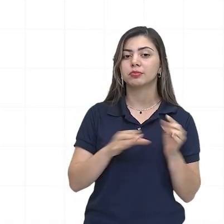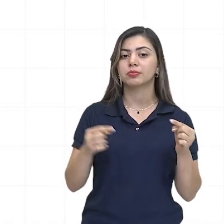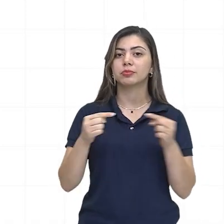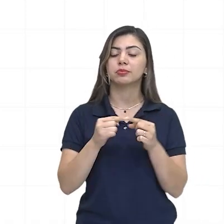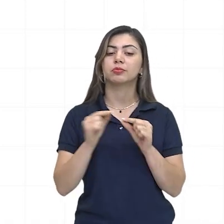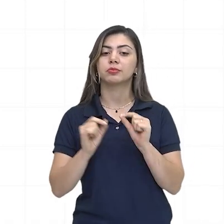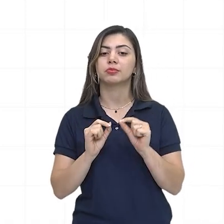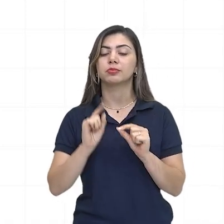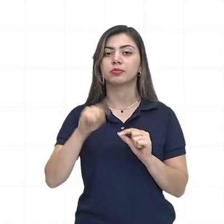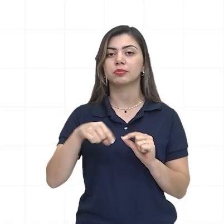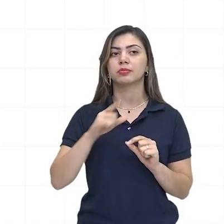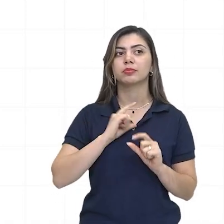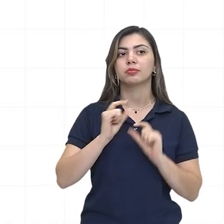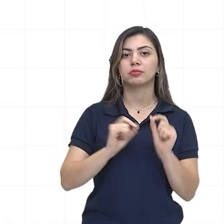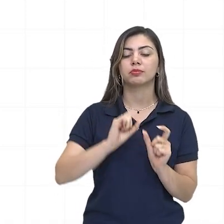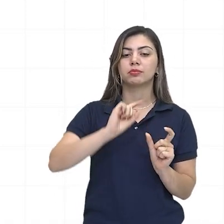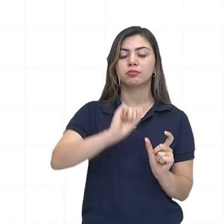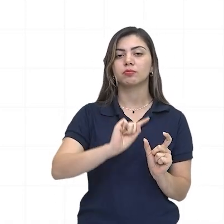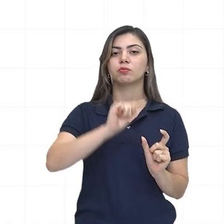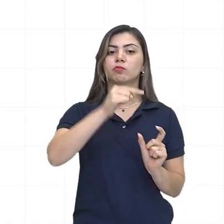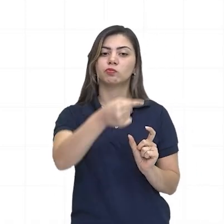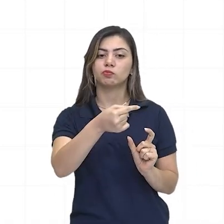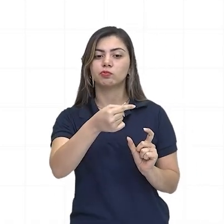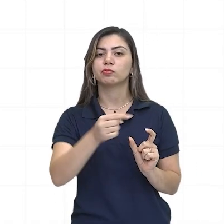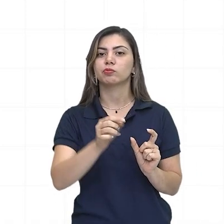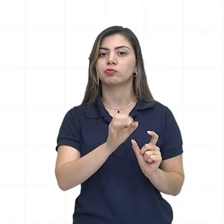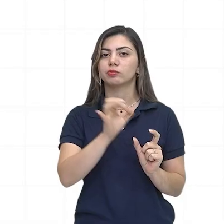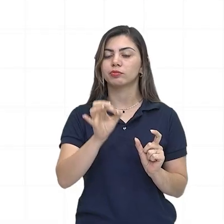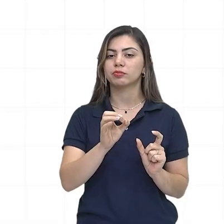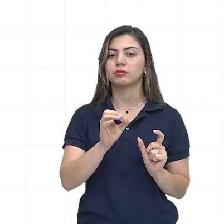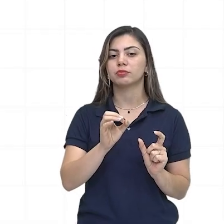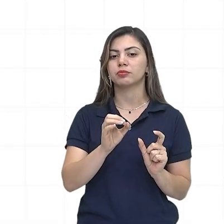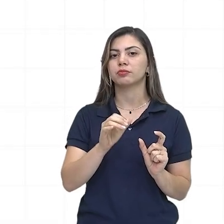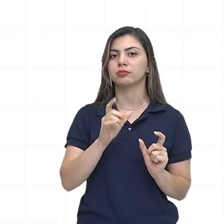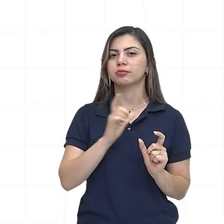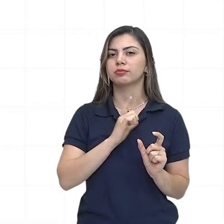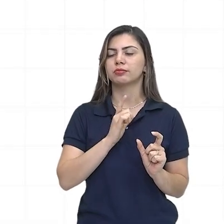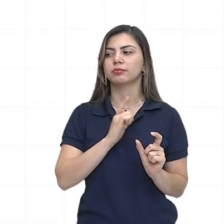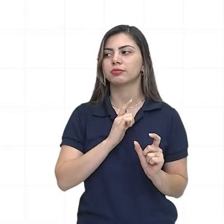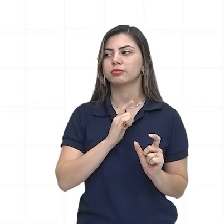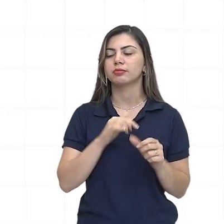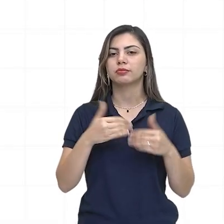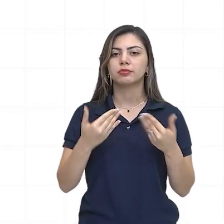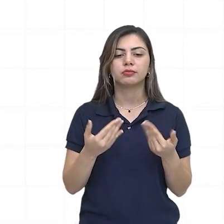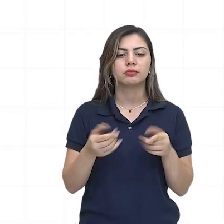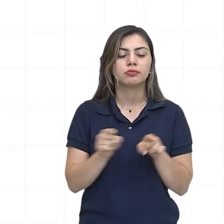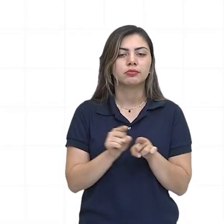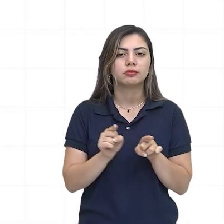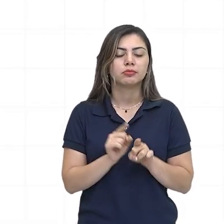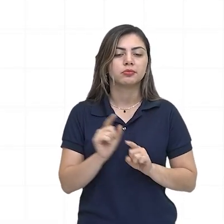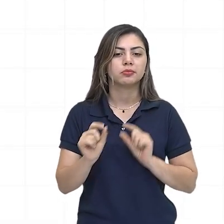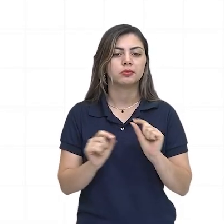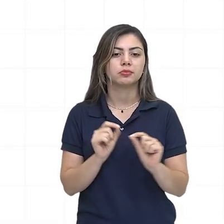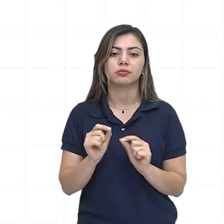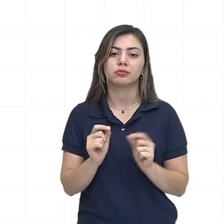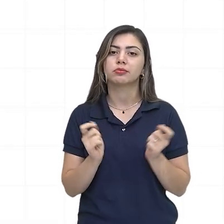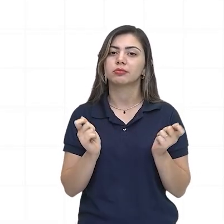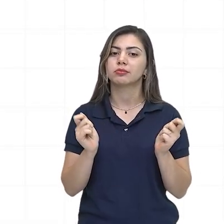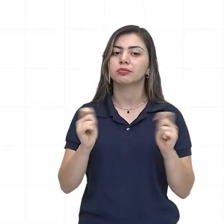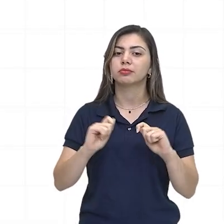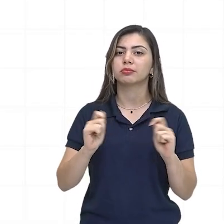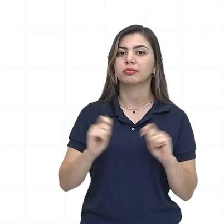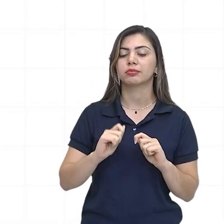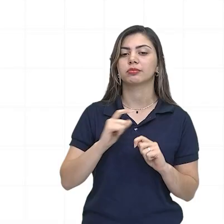de números naturais com expoente 1 e expoente 0. Também vão valer para os